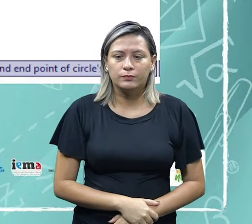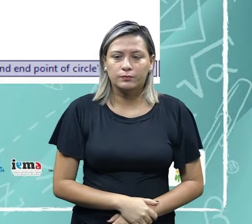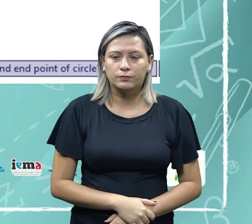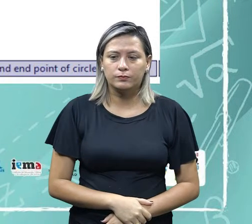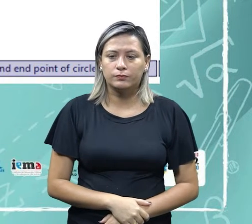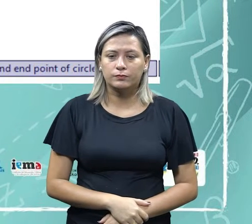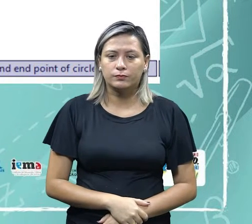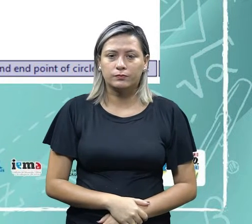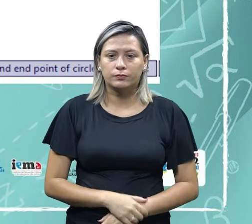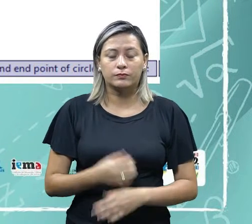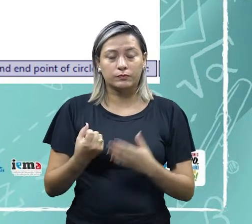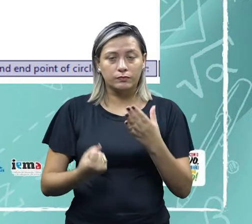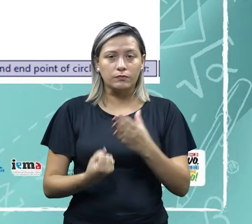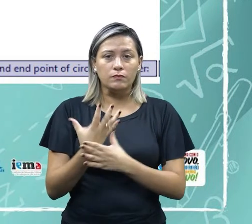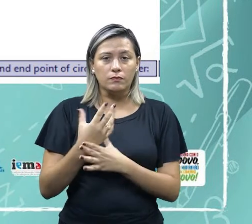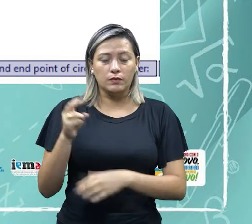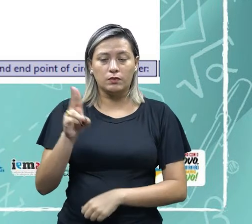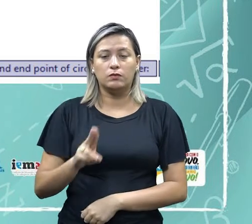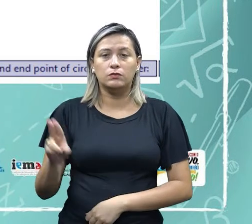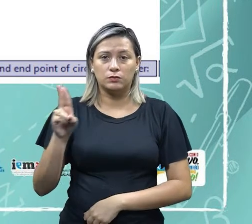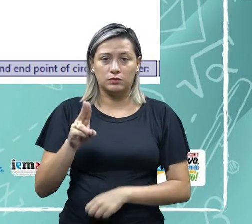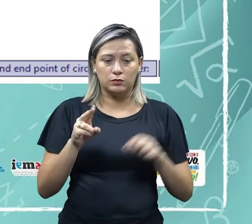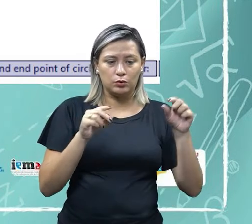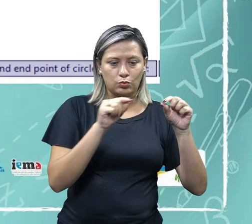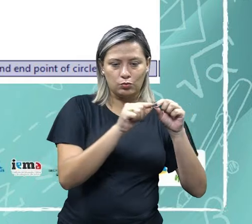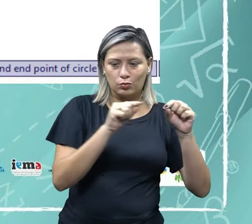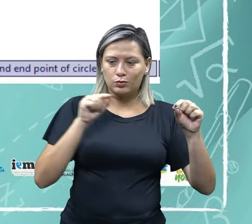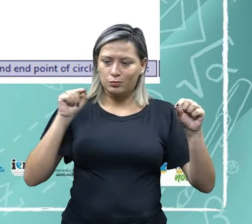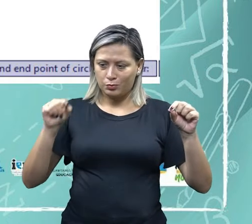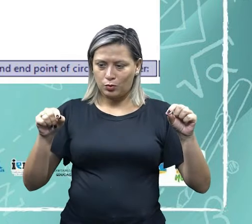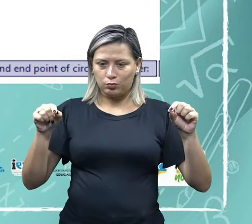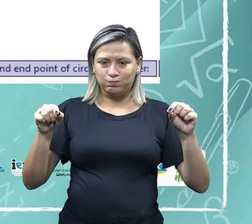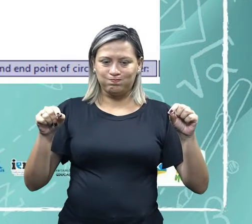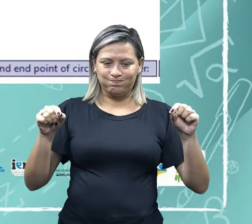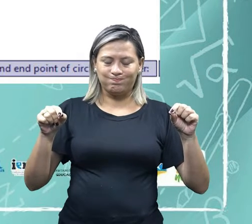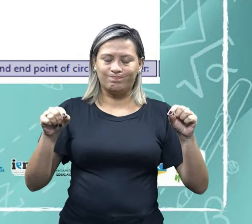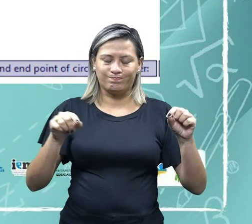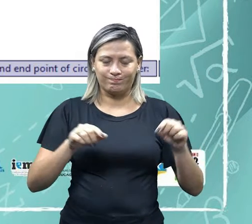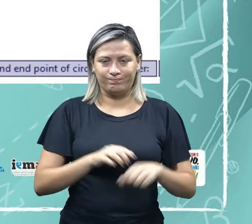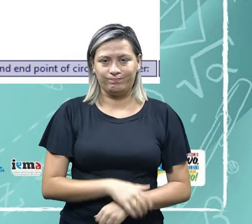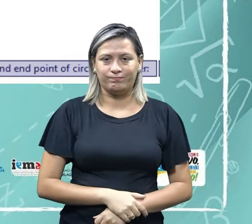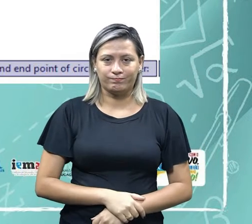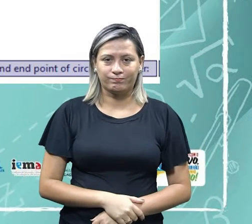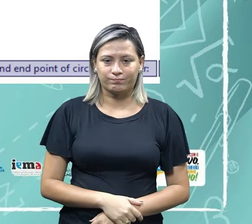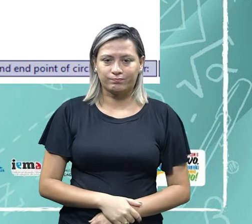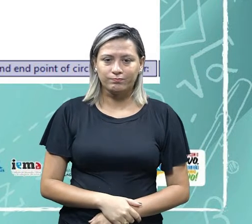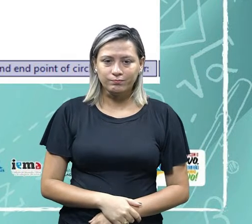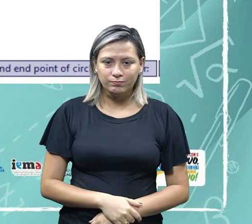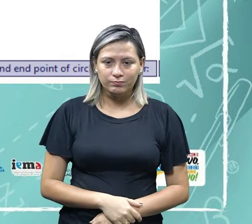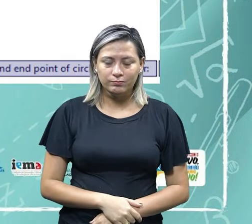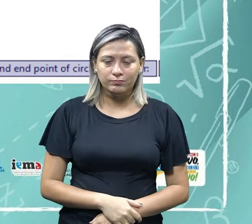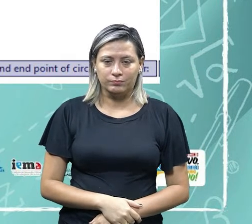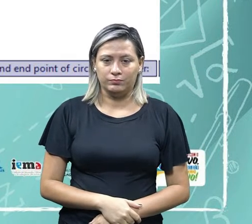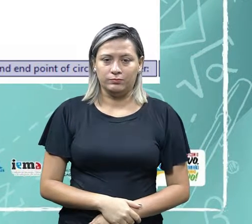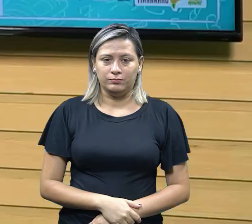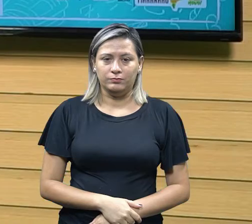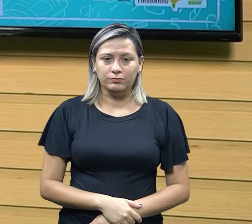é o desenho que será formado através de dois pontos específicos que o círculo vai